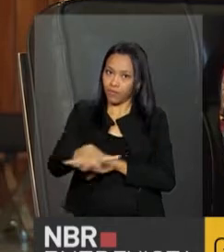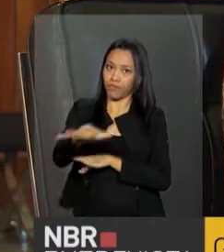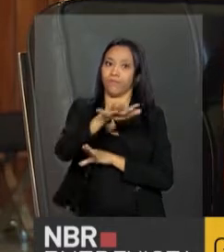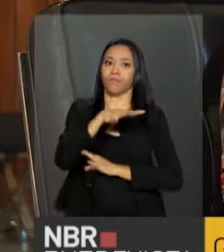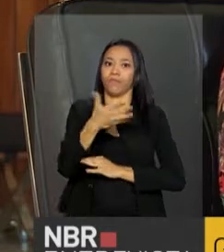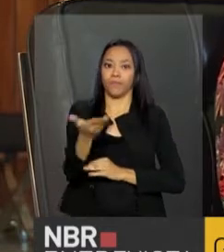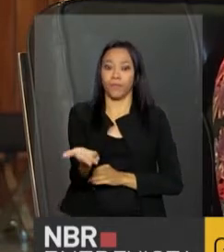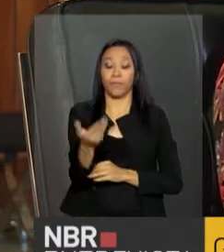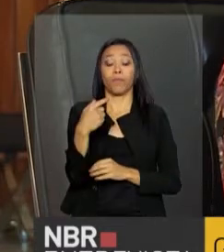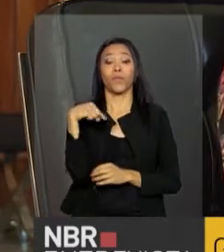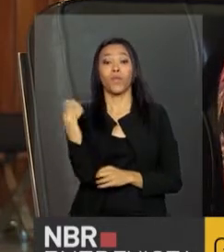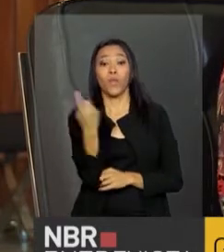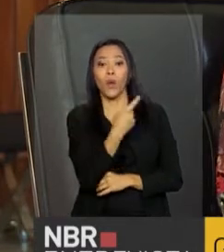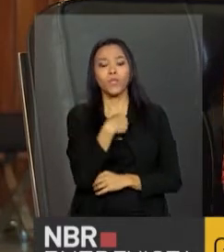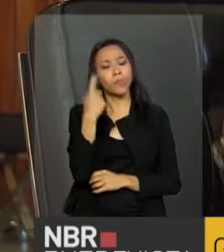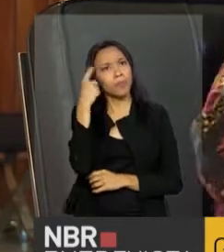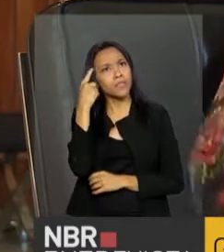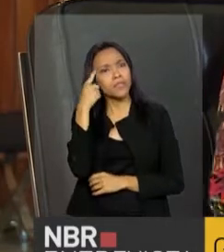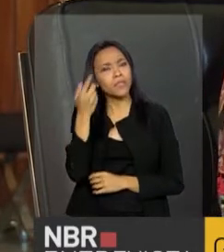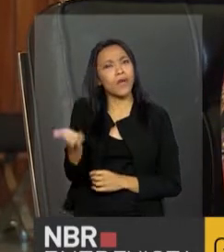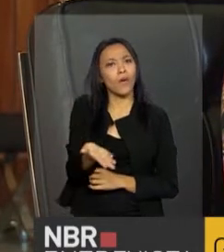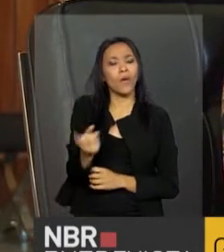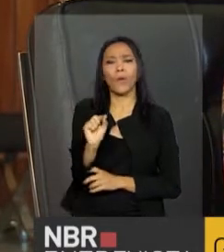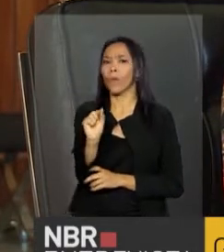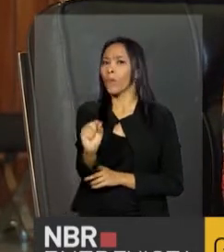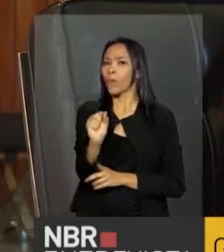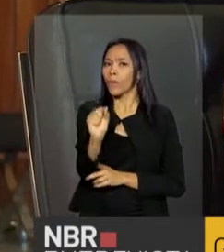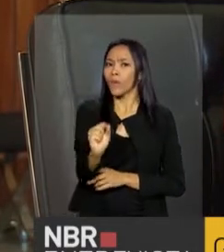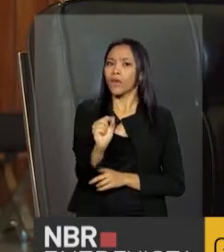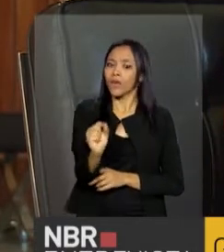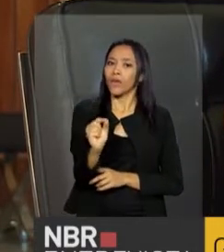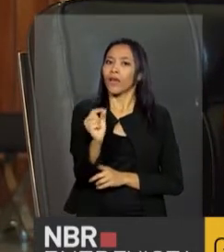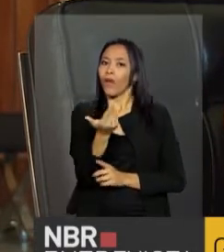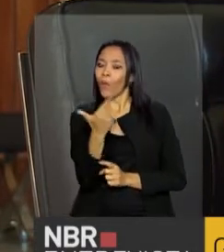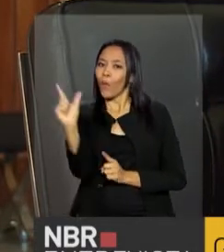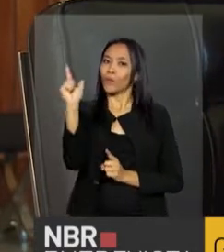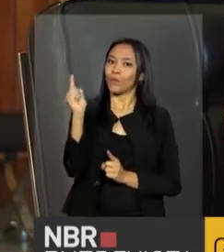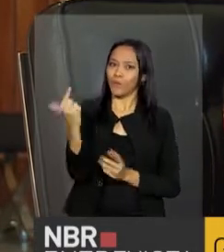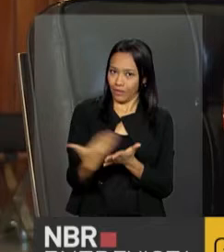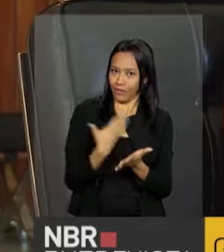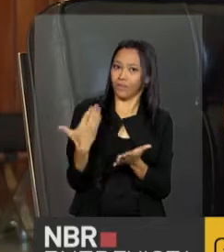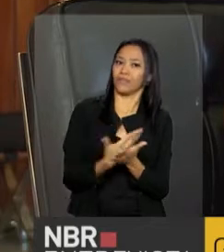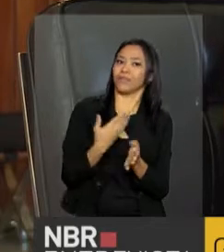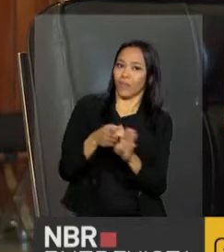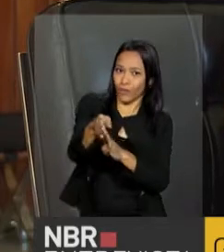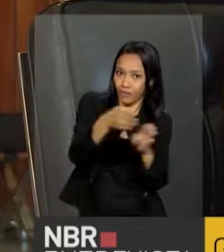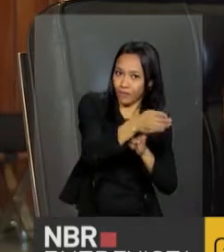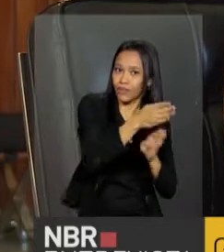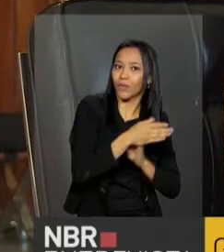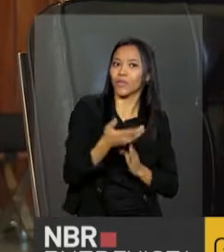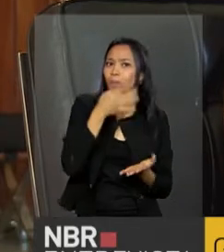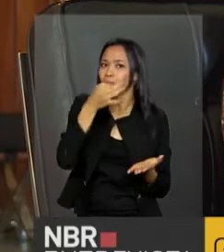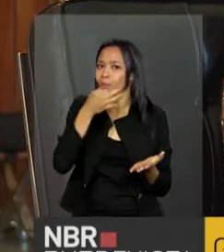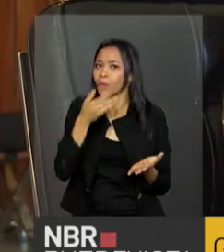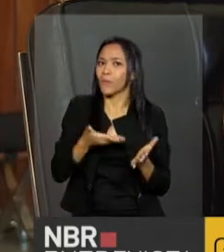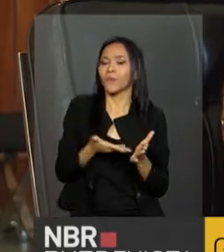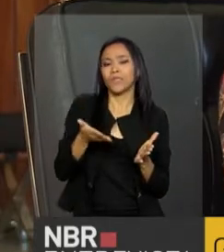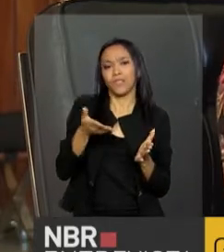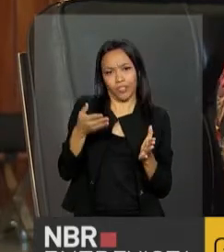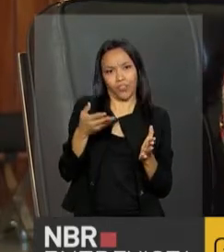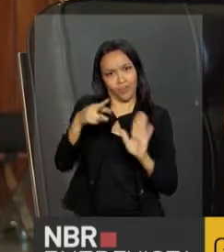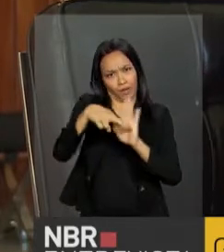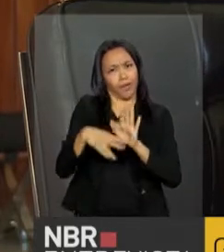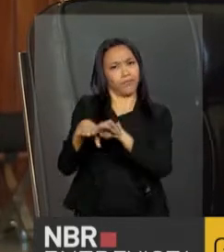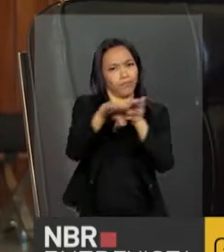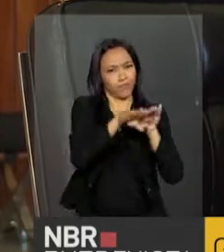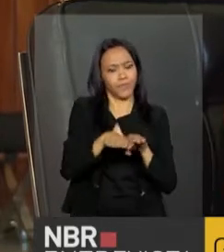Nós estamos agora pensando em desenvolver outros guias para sugestões de padrões